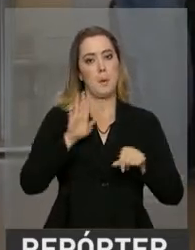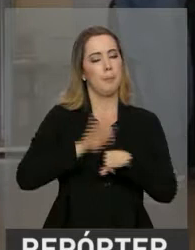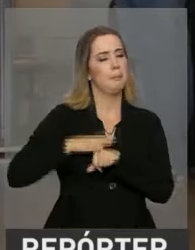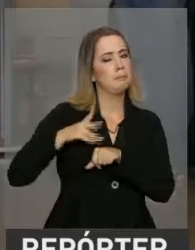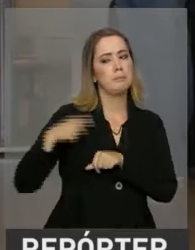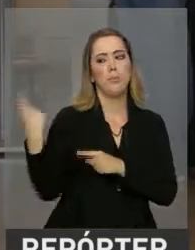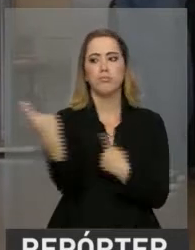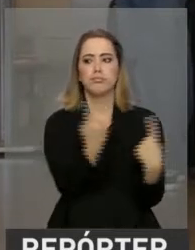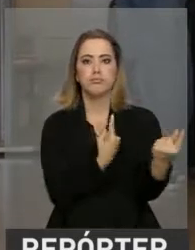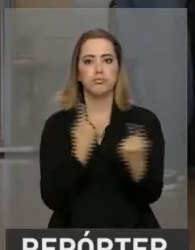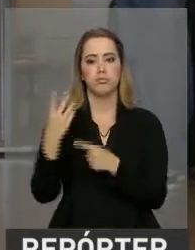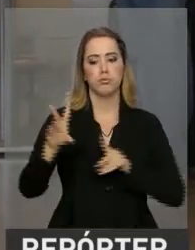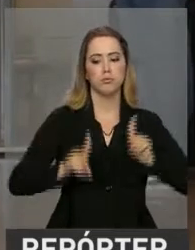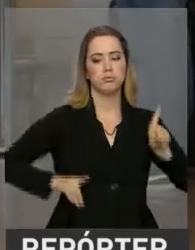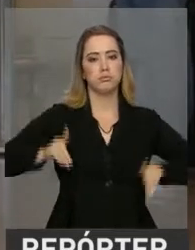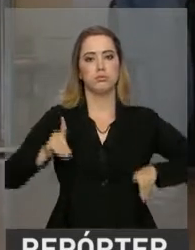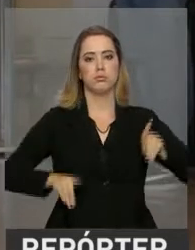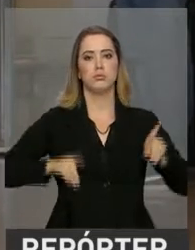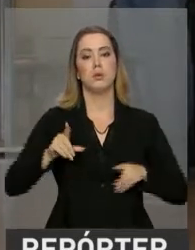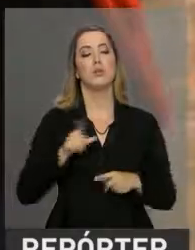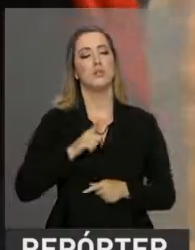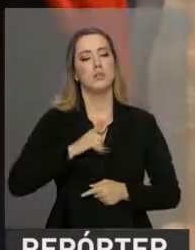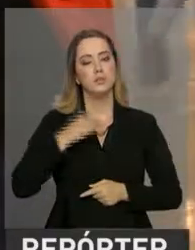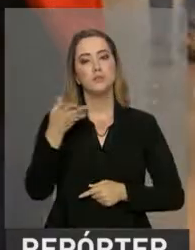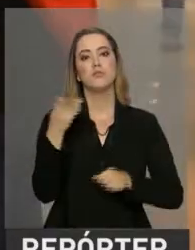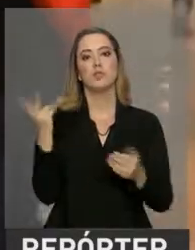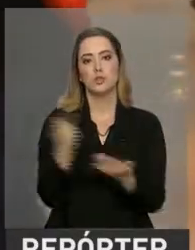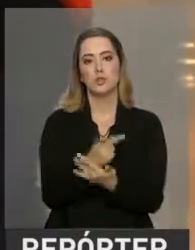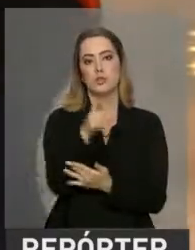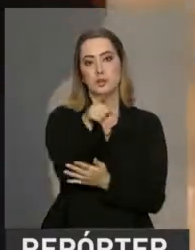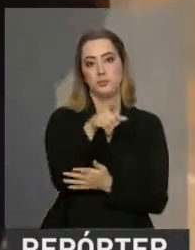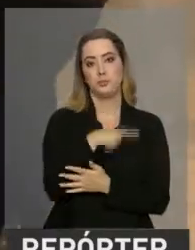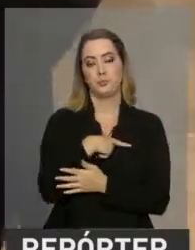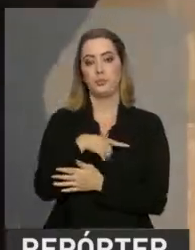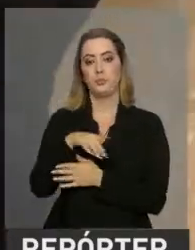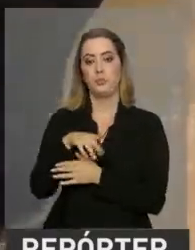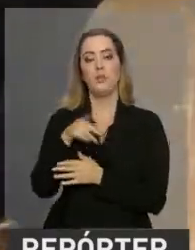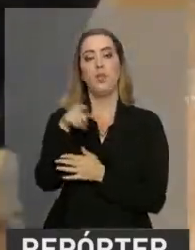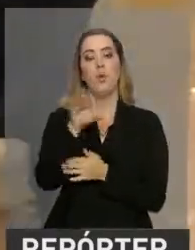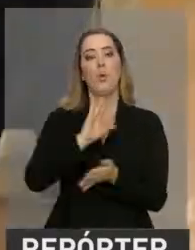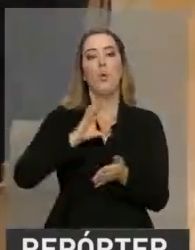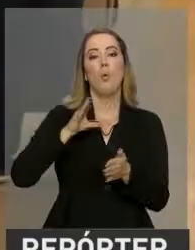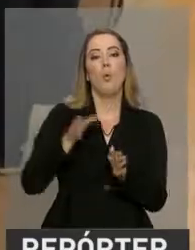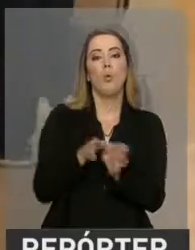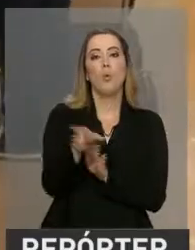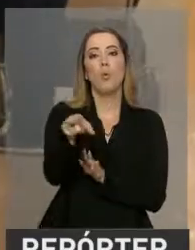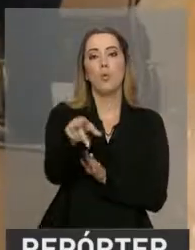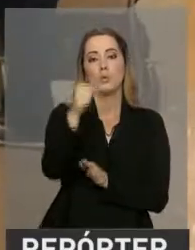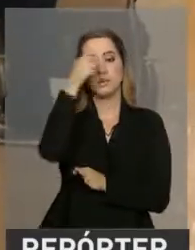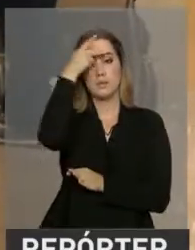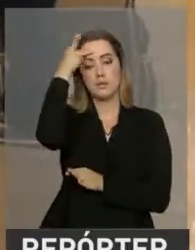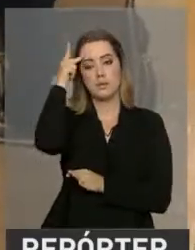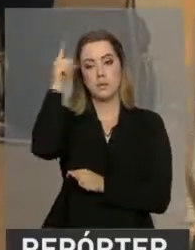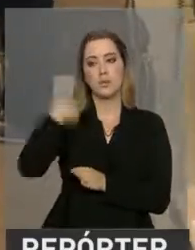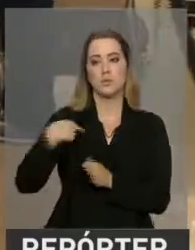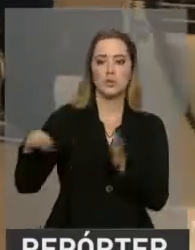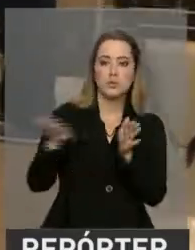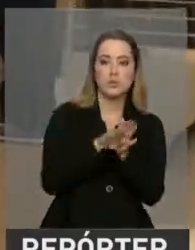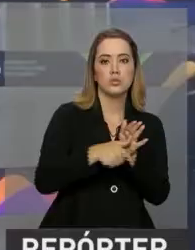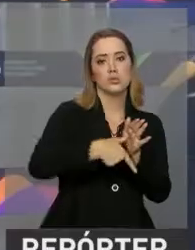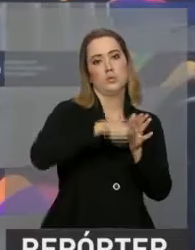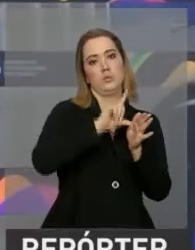da história da operação aeroportuária do país a recomendação é que os passageiros cheguem mais cedo para evitar